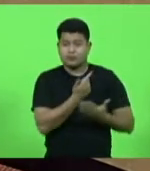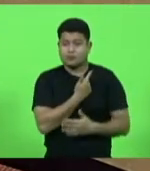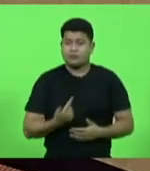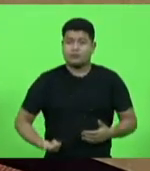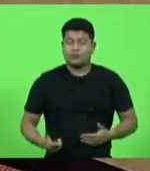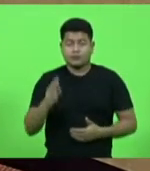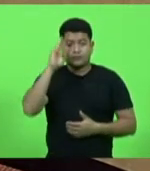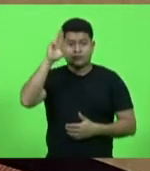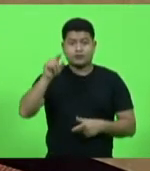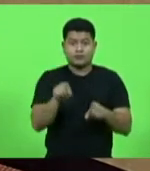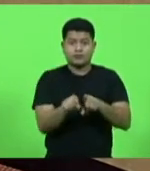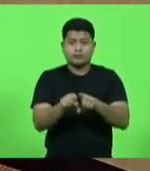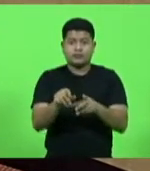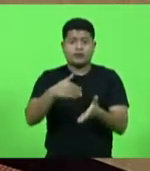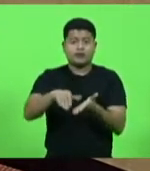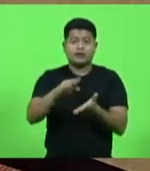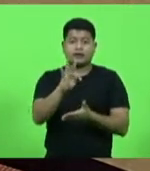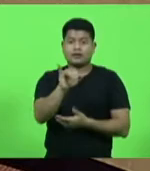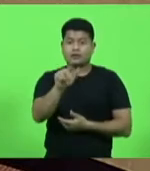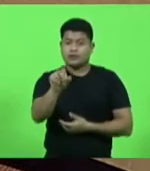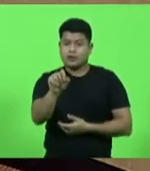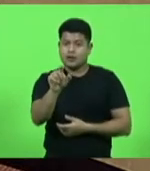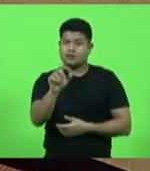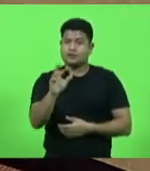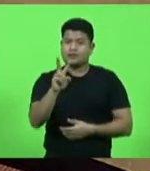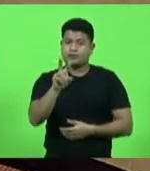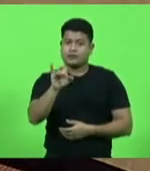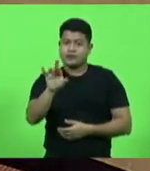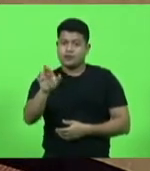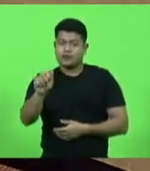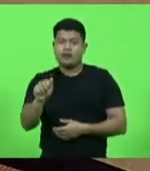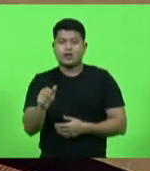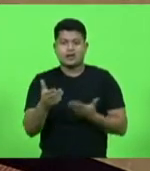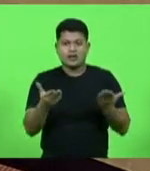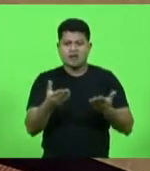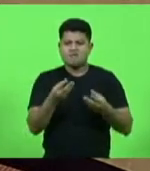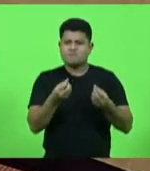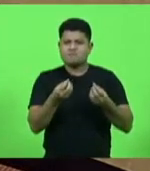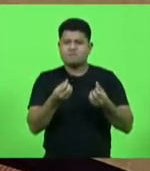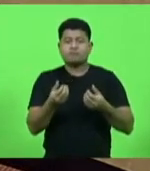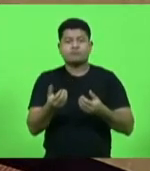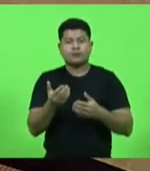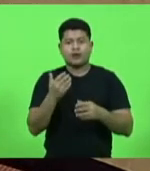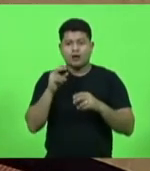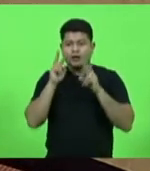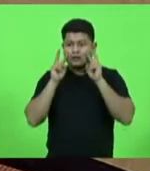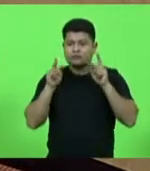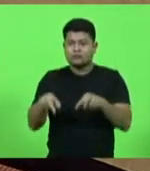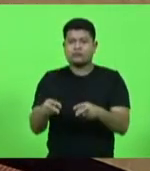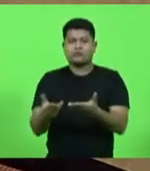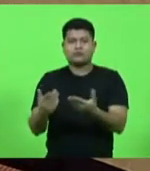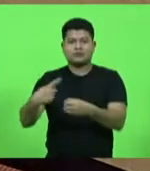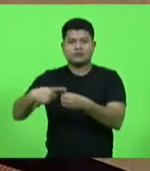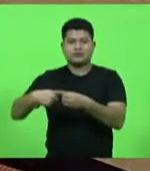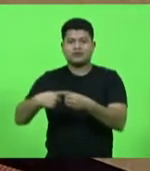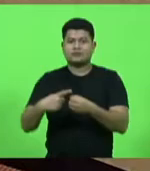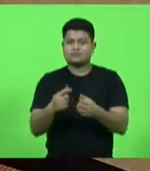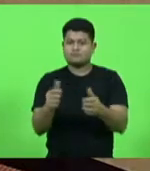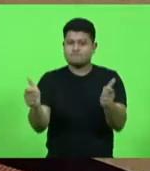secretário Tiago Vieira por esse olhar sensível aos pequenos municípios. Muito obrigada, senhor presidente.